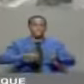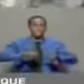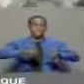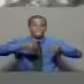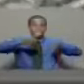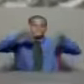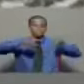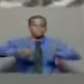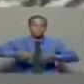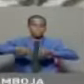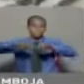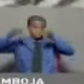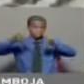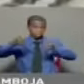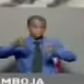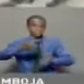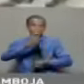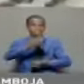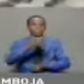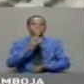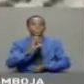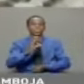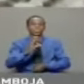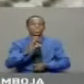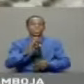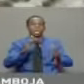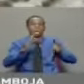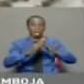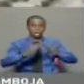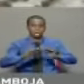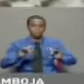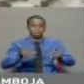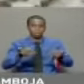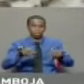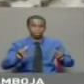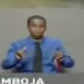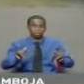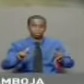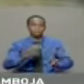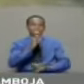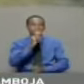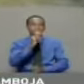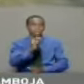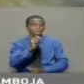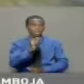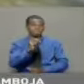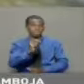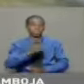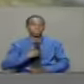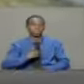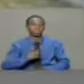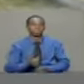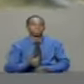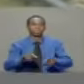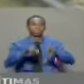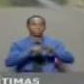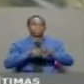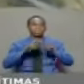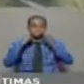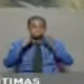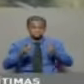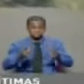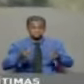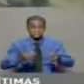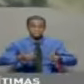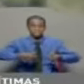edifícios três creches dois clubes Náuticos e quatro estaleiros a centralidade